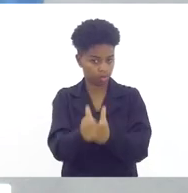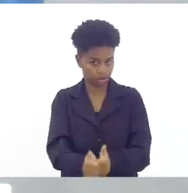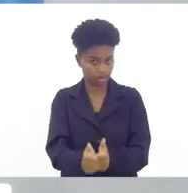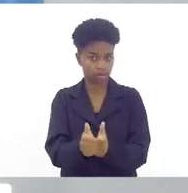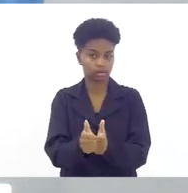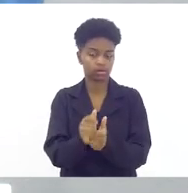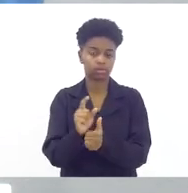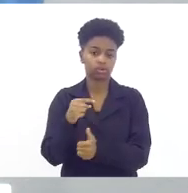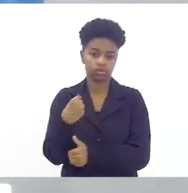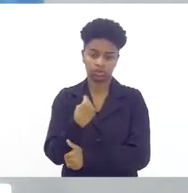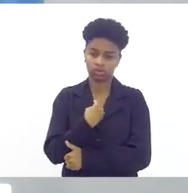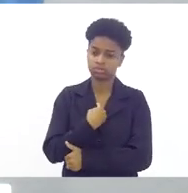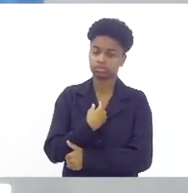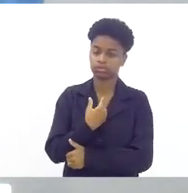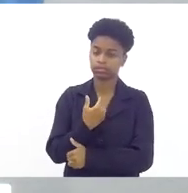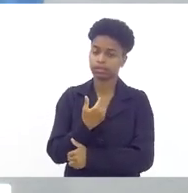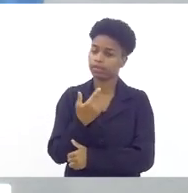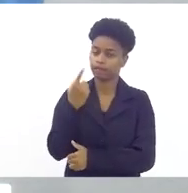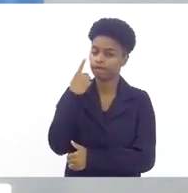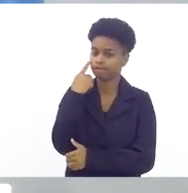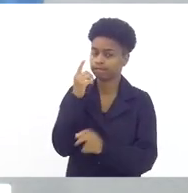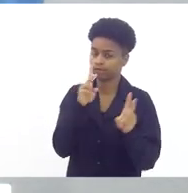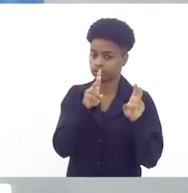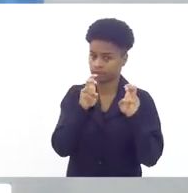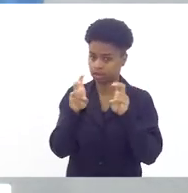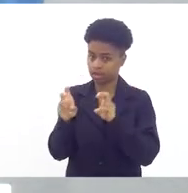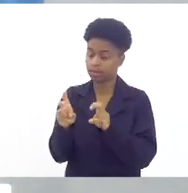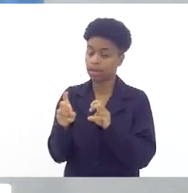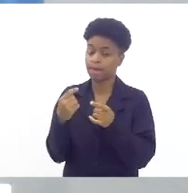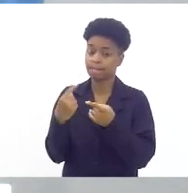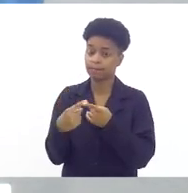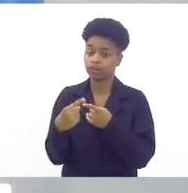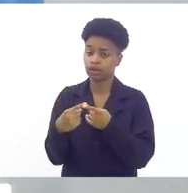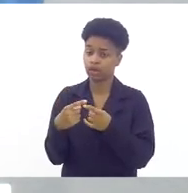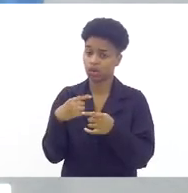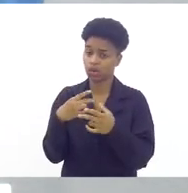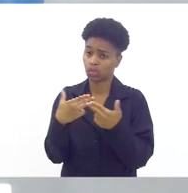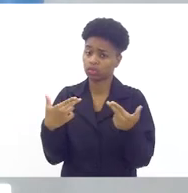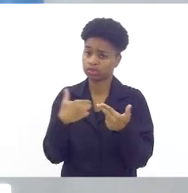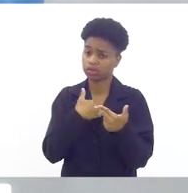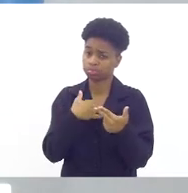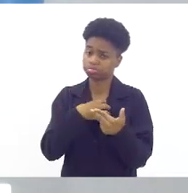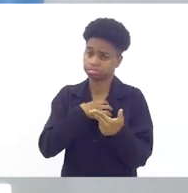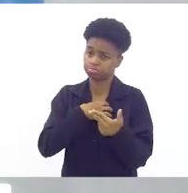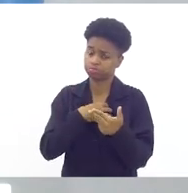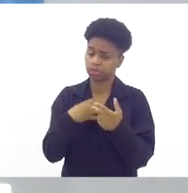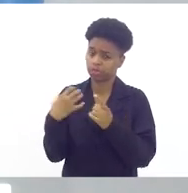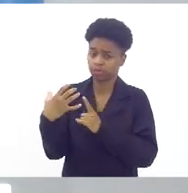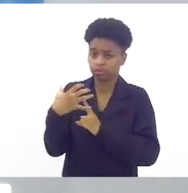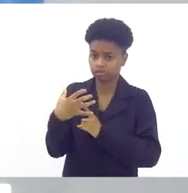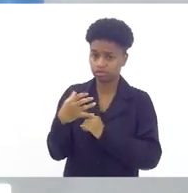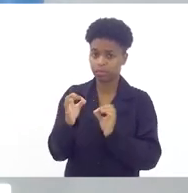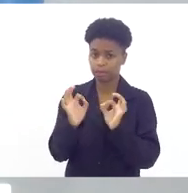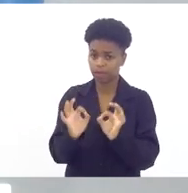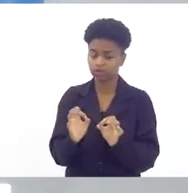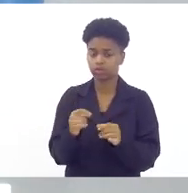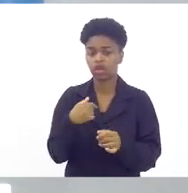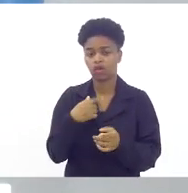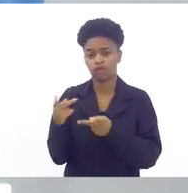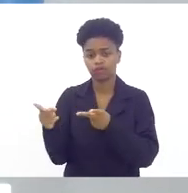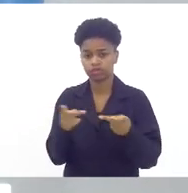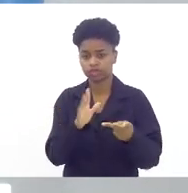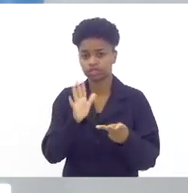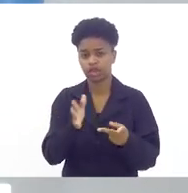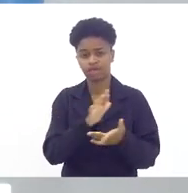de perto essa essa questão é uma questão que me sensibiliza muito eu Visitei vários